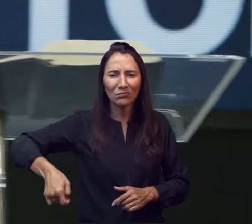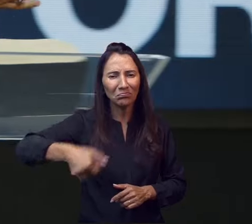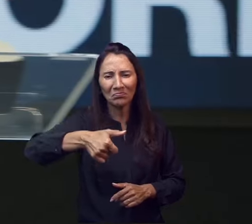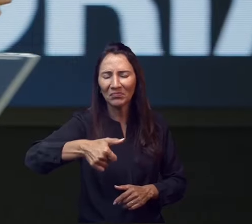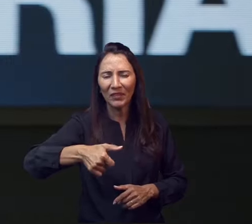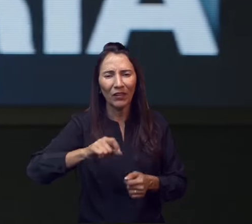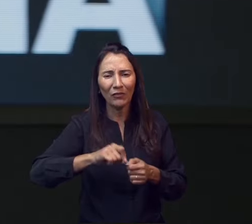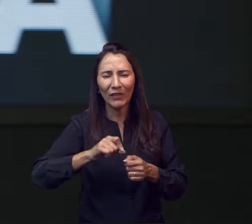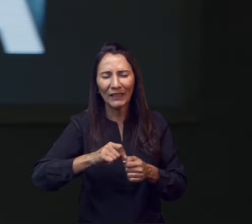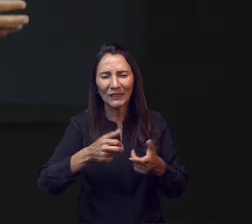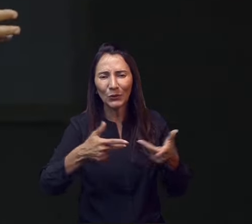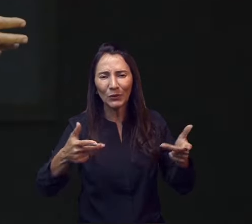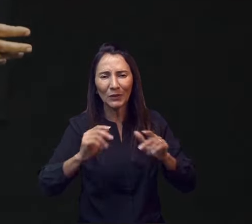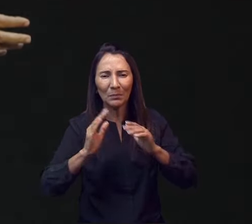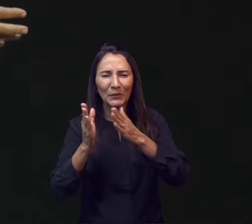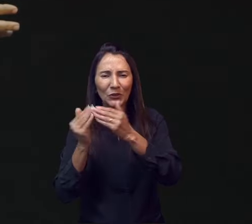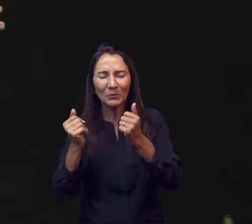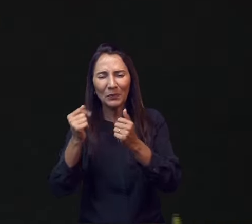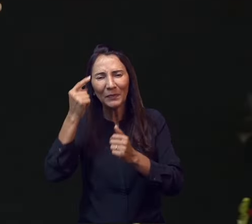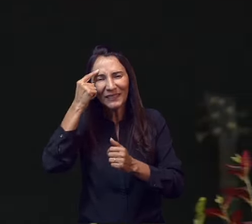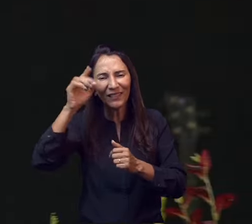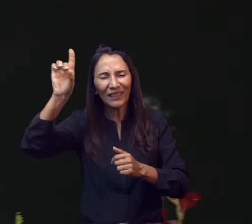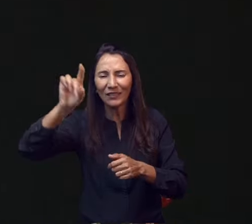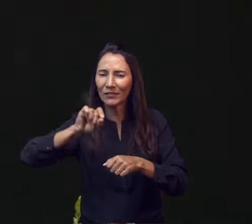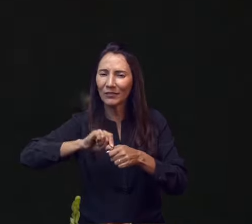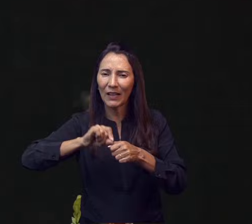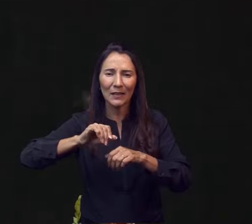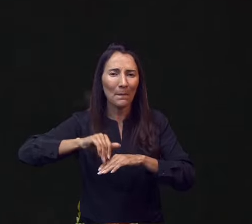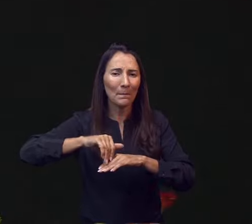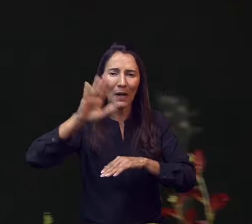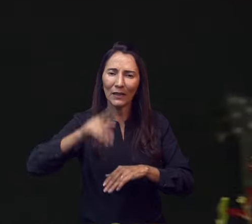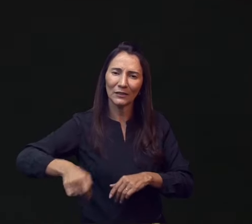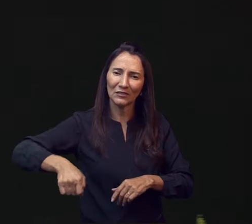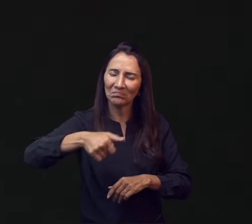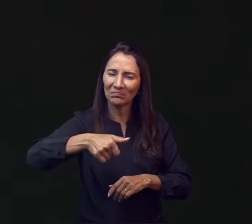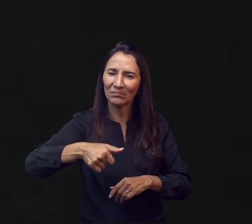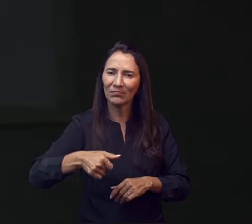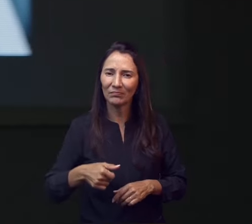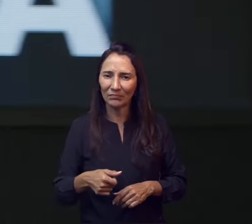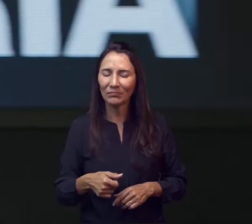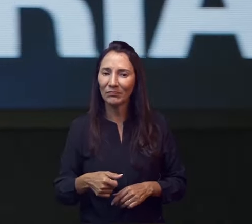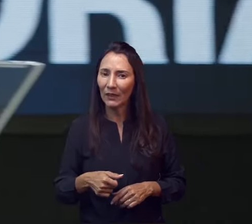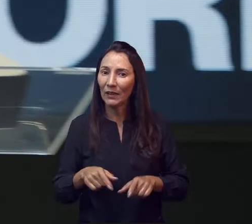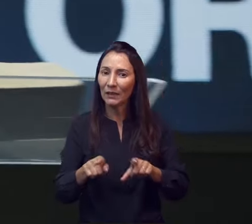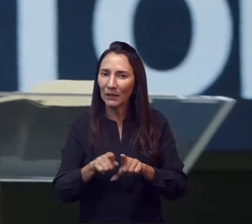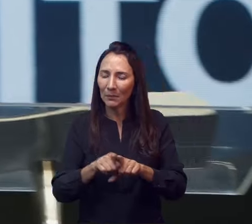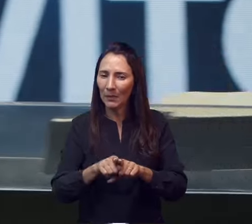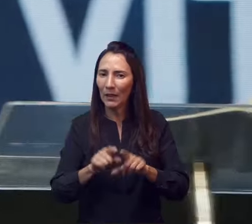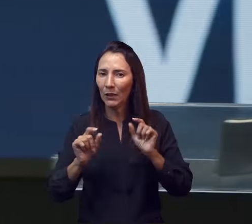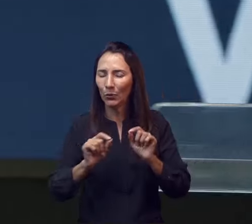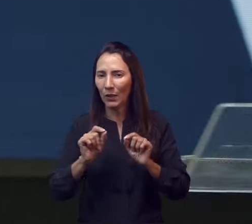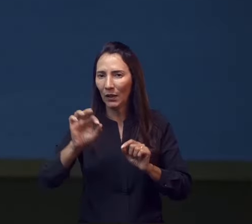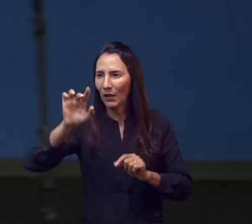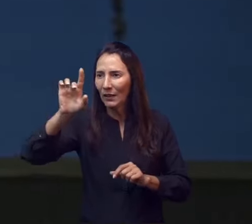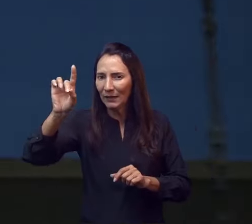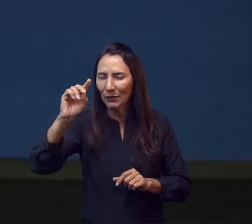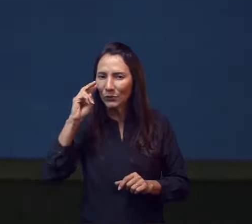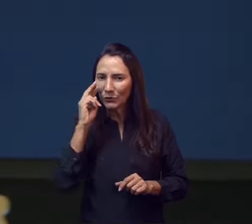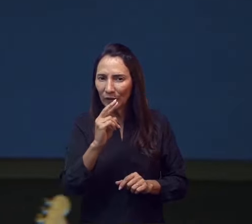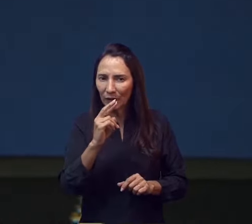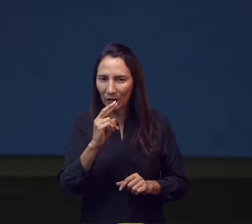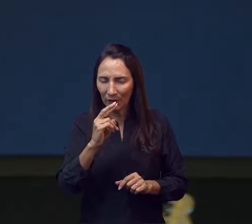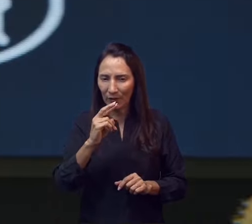os motivos que eu tô te dando e tem Outros tantos uma resposta Às nossas atitudes segundo crônicas